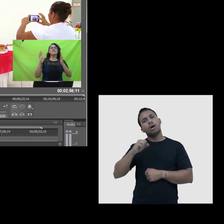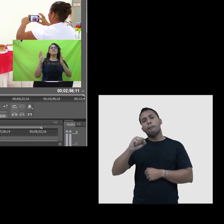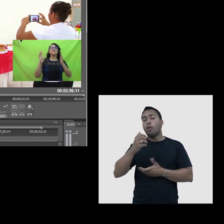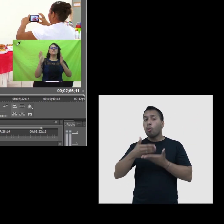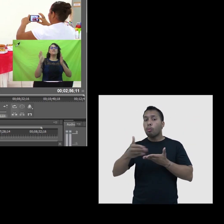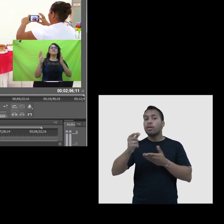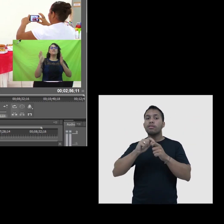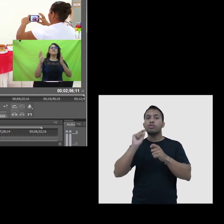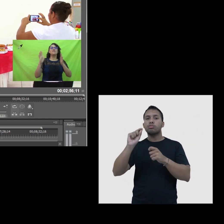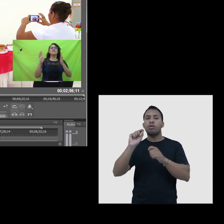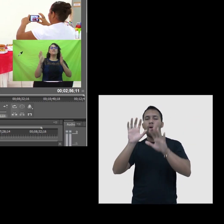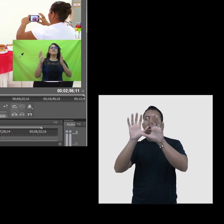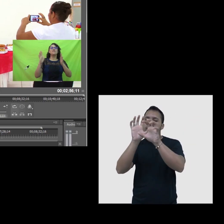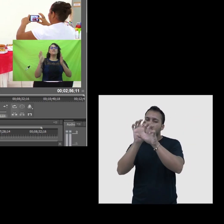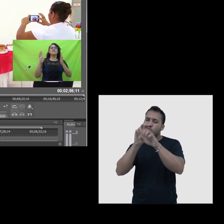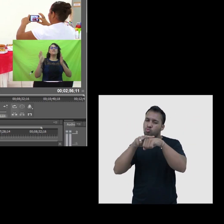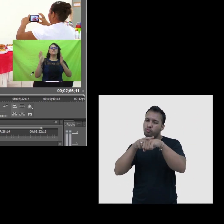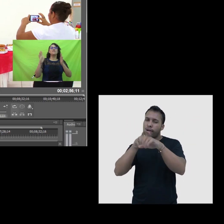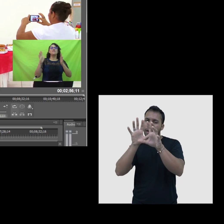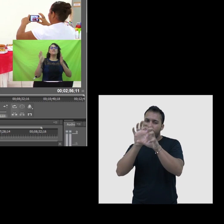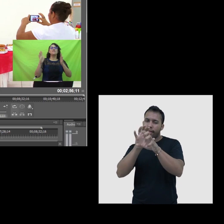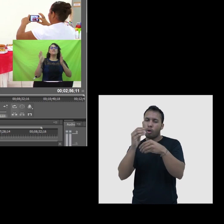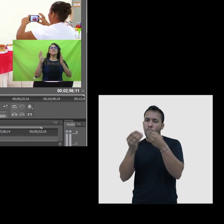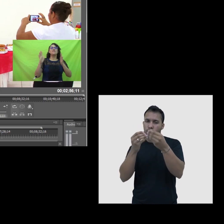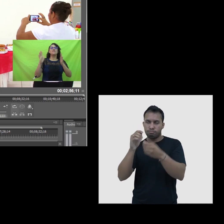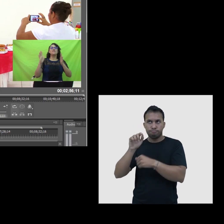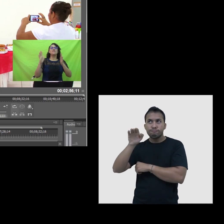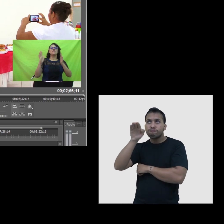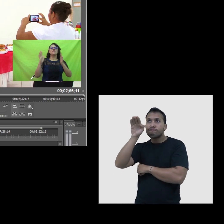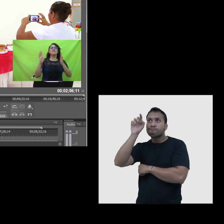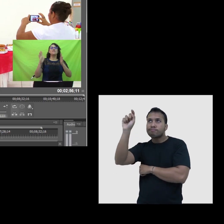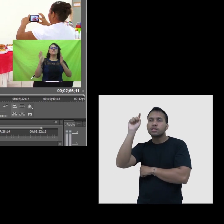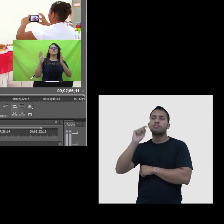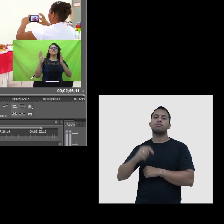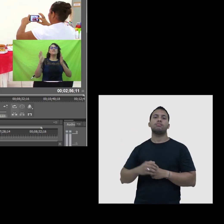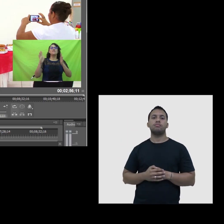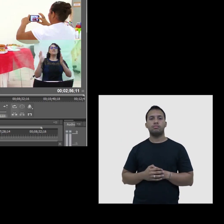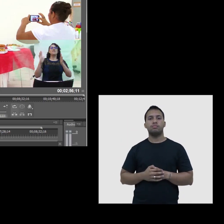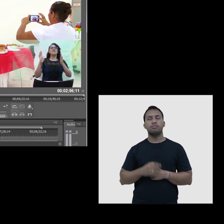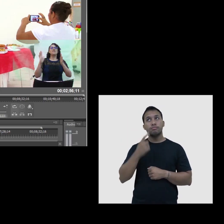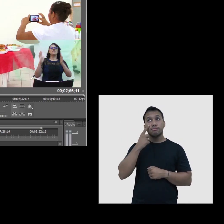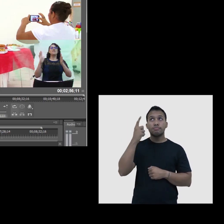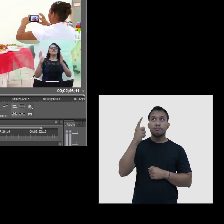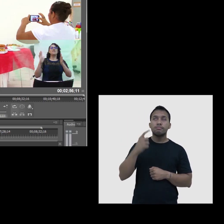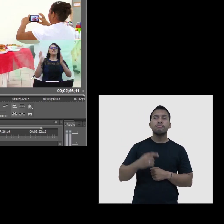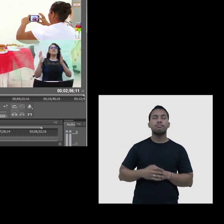ou um verde um tom mais escuro. Eu vou fazer aqui com um tom mais escuro de verde.